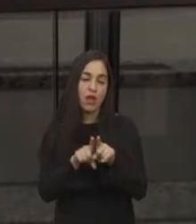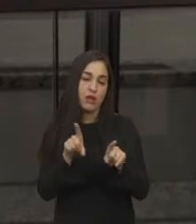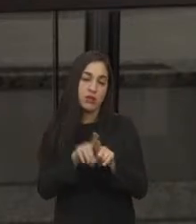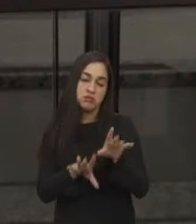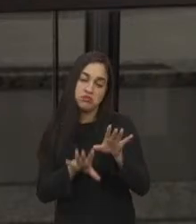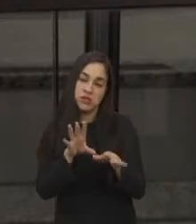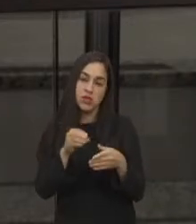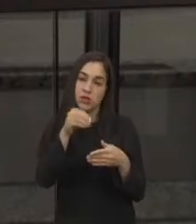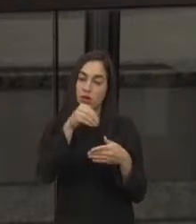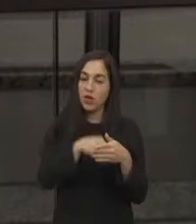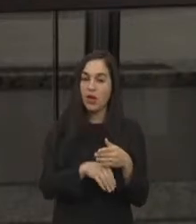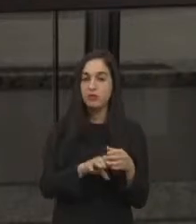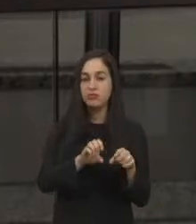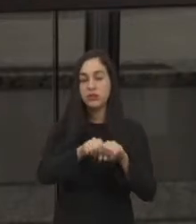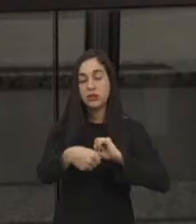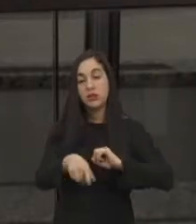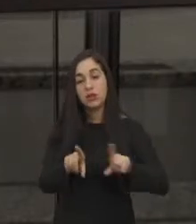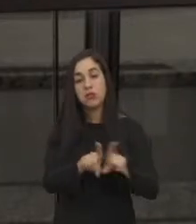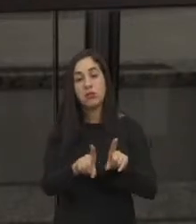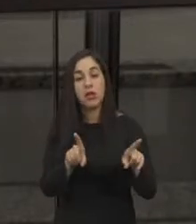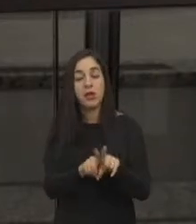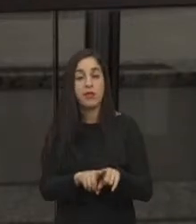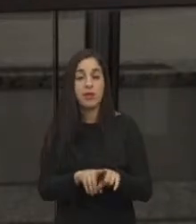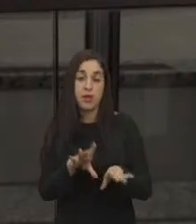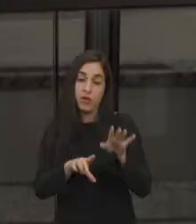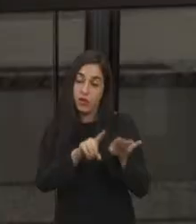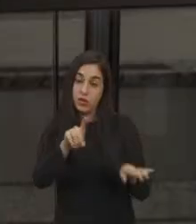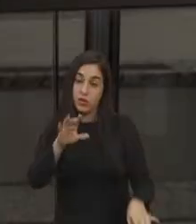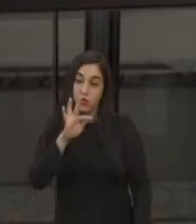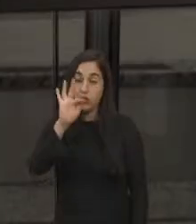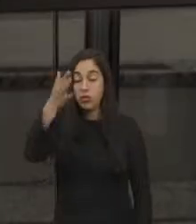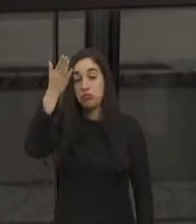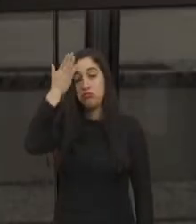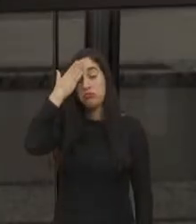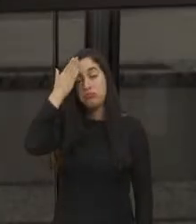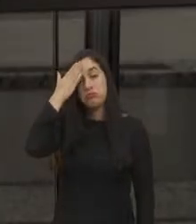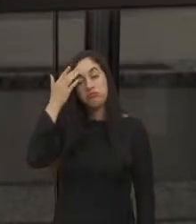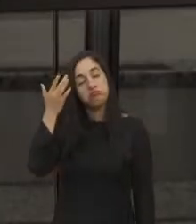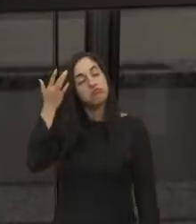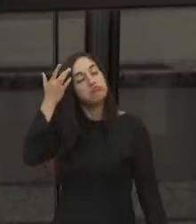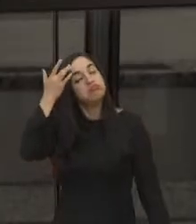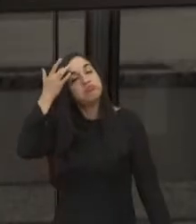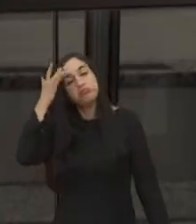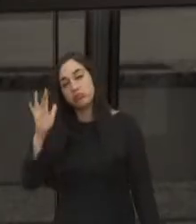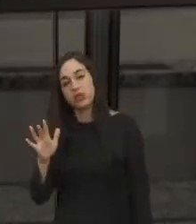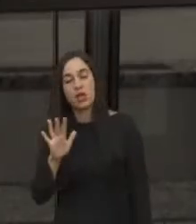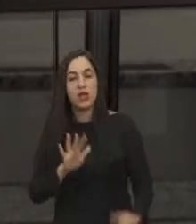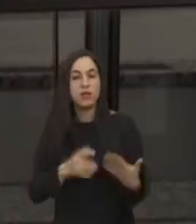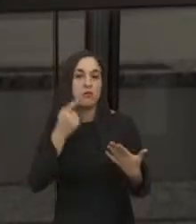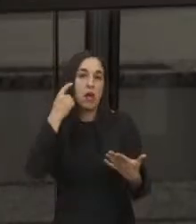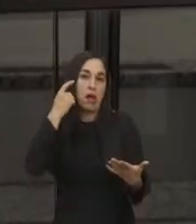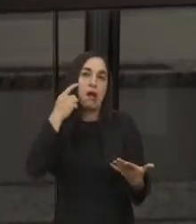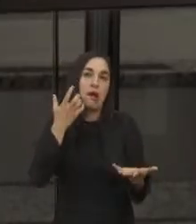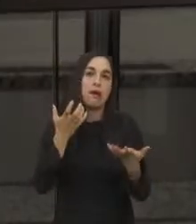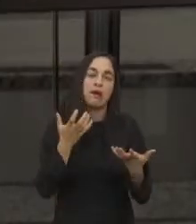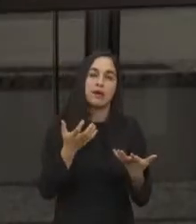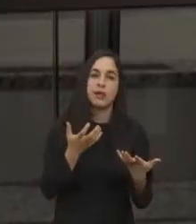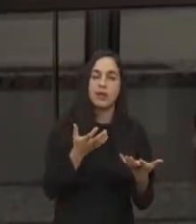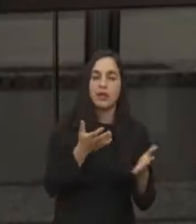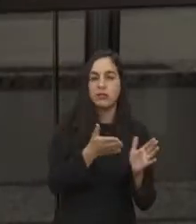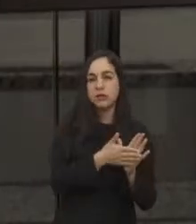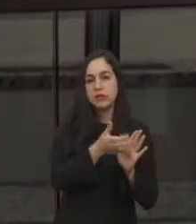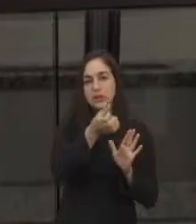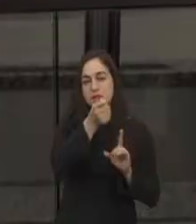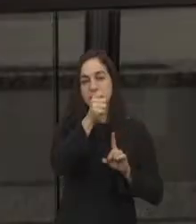Talvez, não sei, futuramente vocês já pensaram nisso, né? sei lá, um semestre pedagogia e um outro campo,